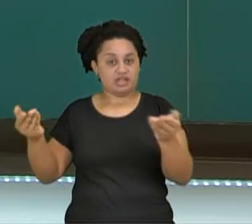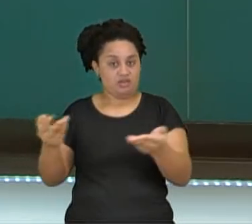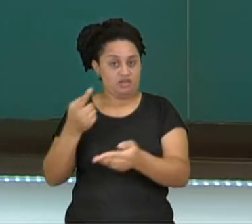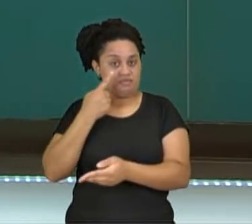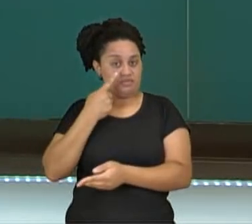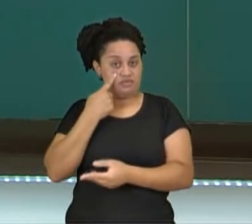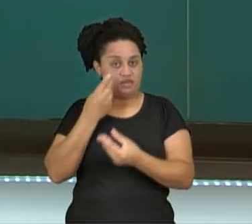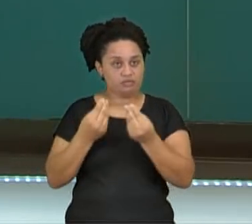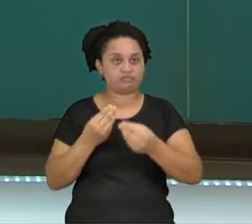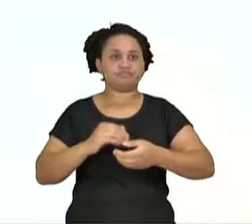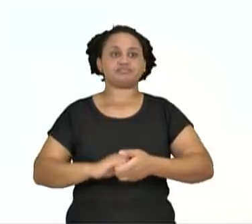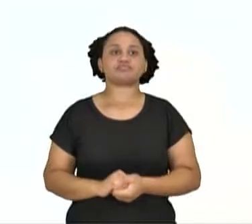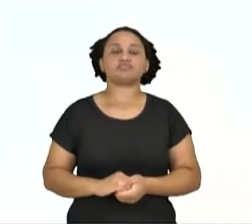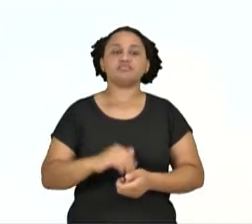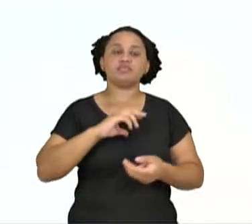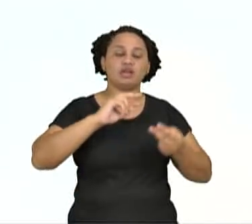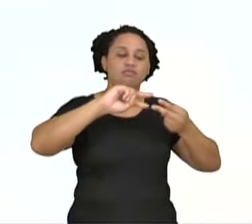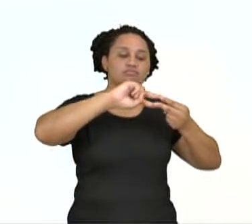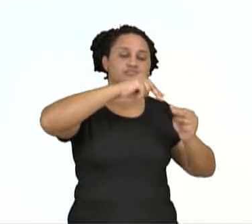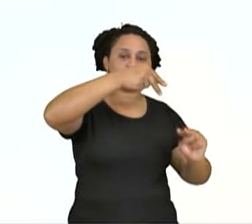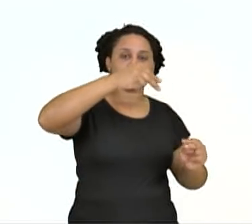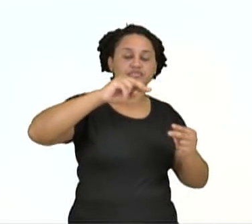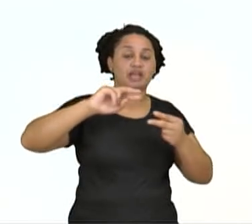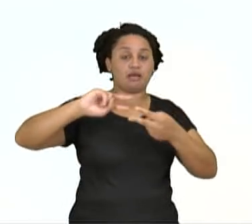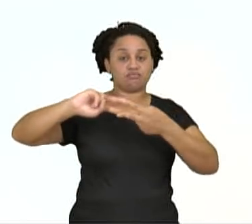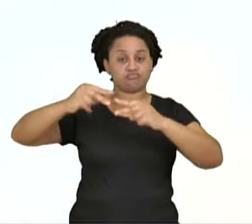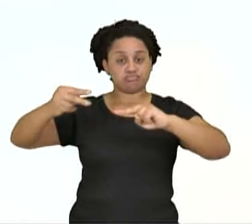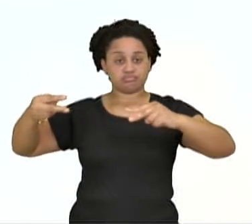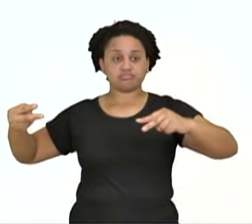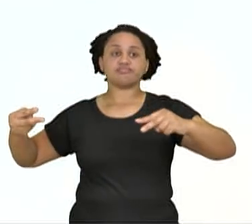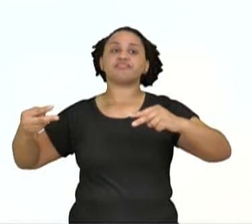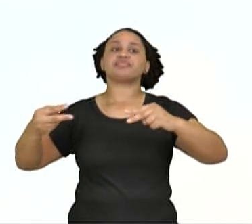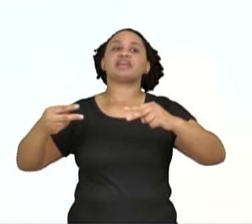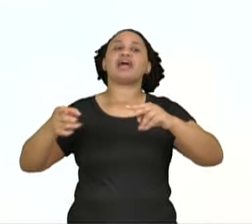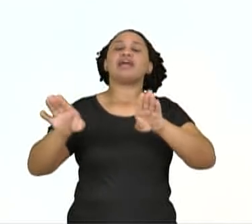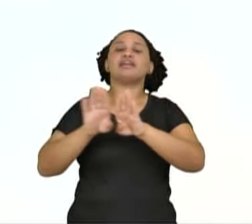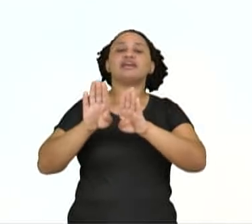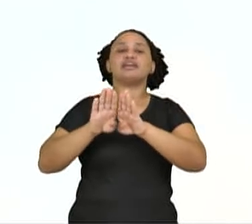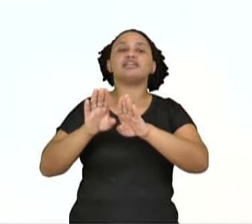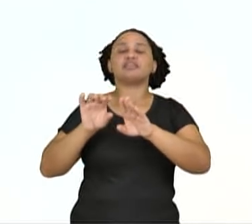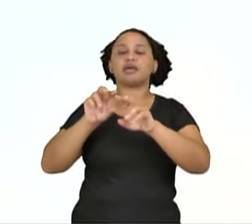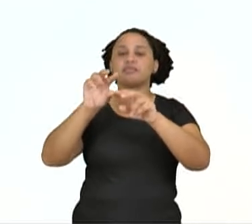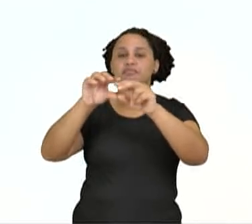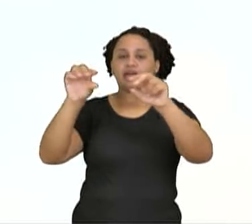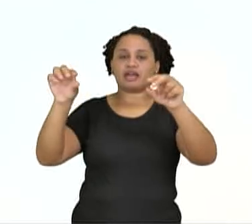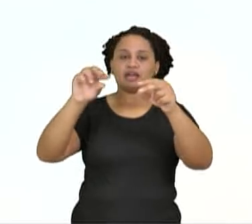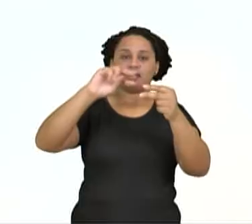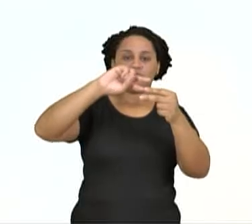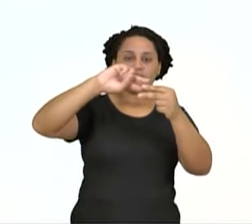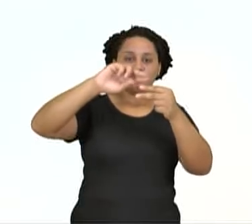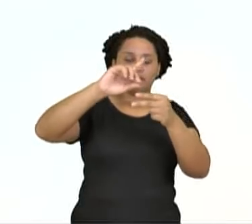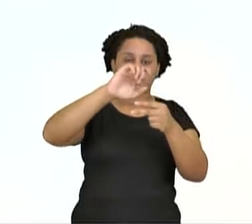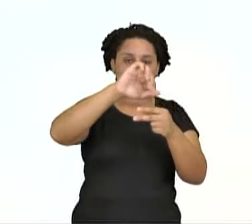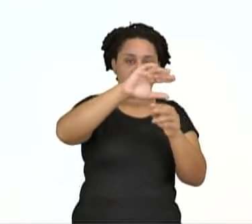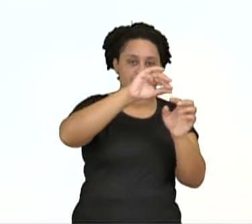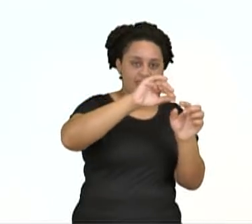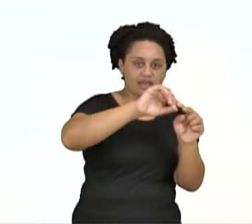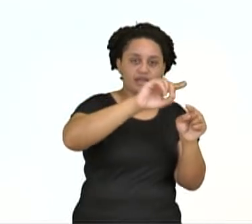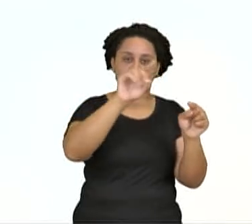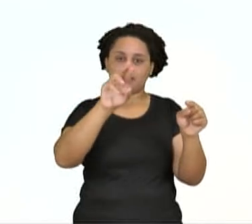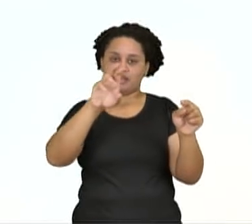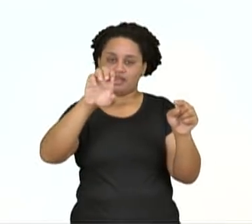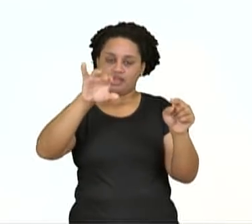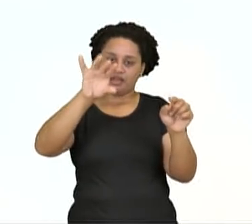então síntese proteica, está mostrando aqui pra gente. Transcrição, quando transcreve a mensagem do DNA em um RNA, que pode